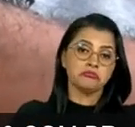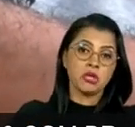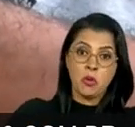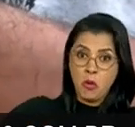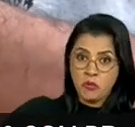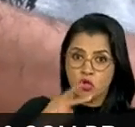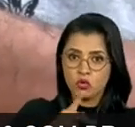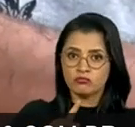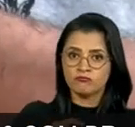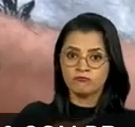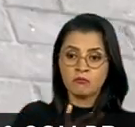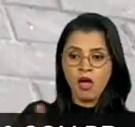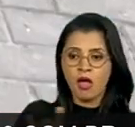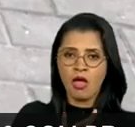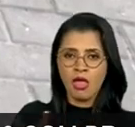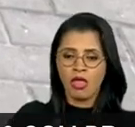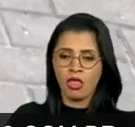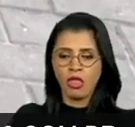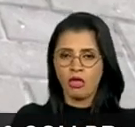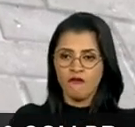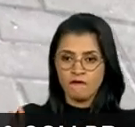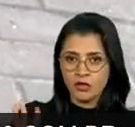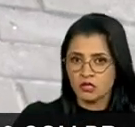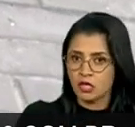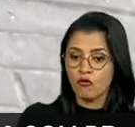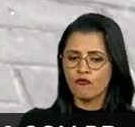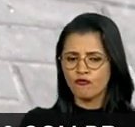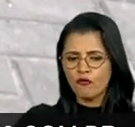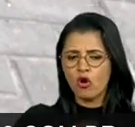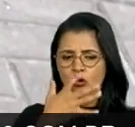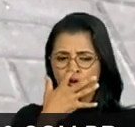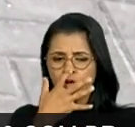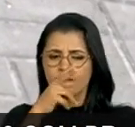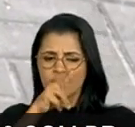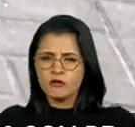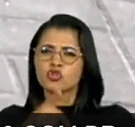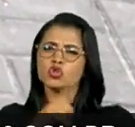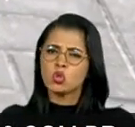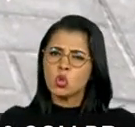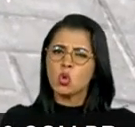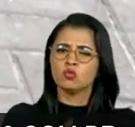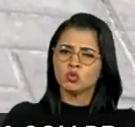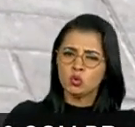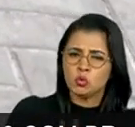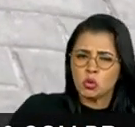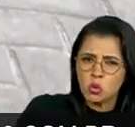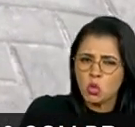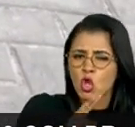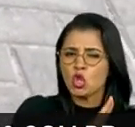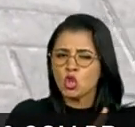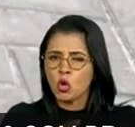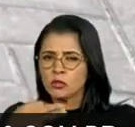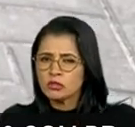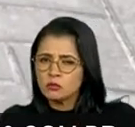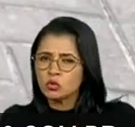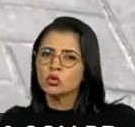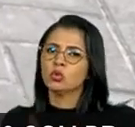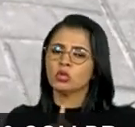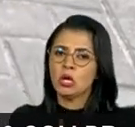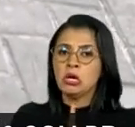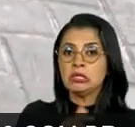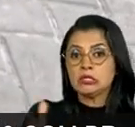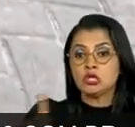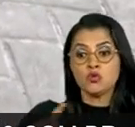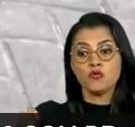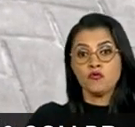fazer uma transação, e ao invés de logo concluir, volta e confere os dados novamente para ver uma vez ou outra se isso foi alterado, se algum